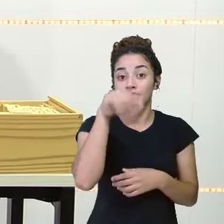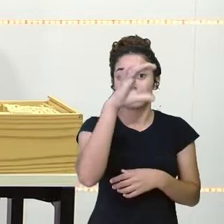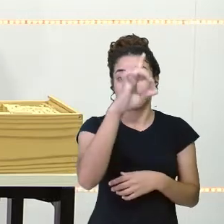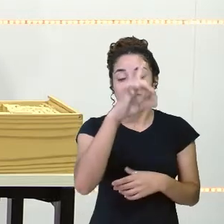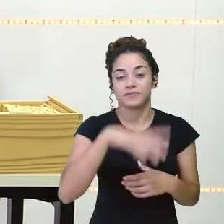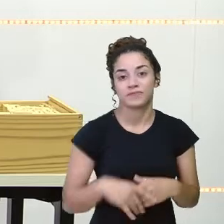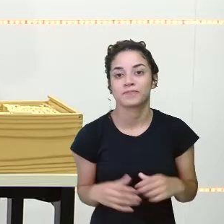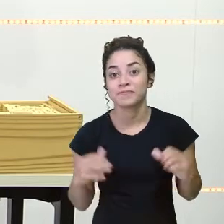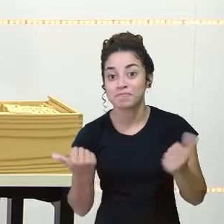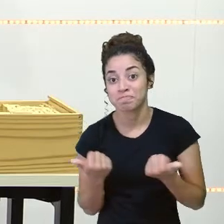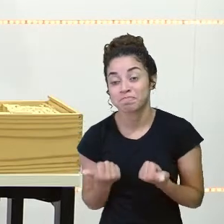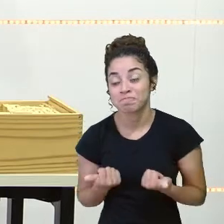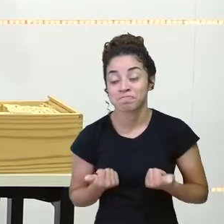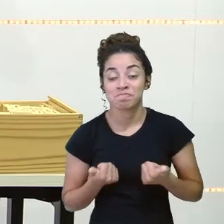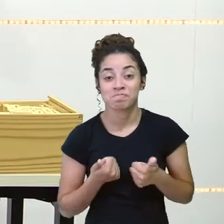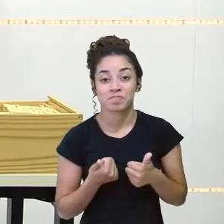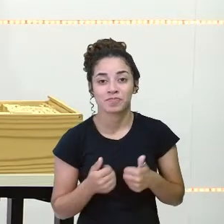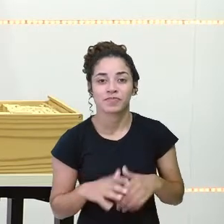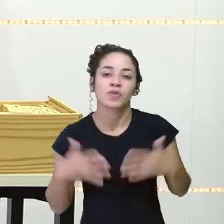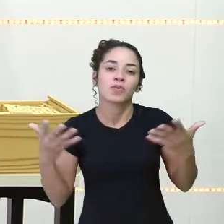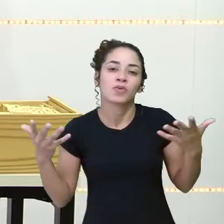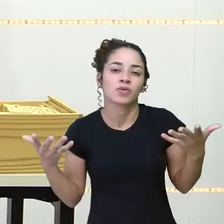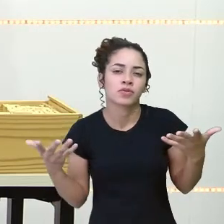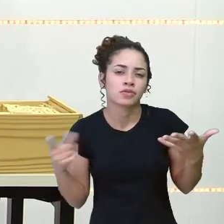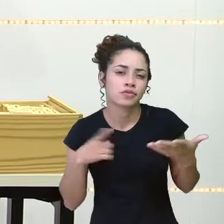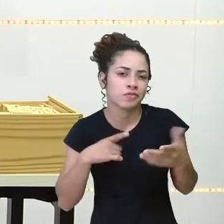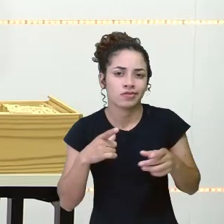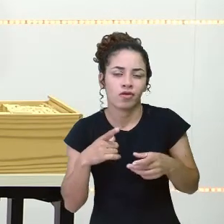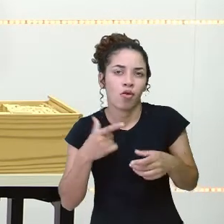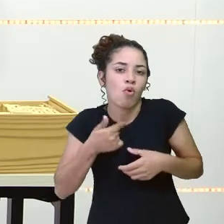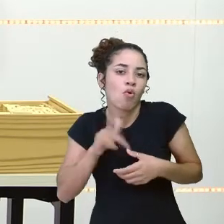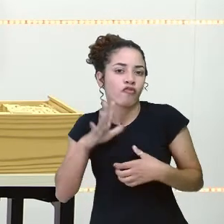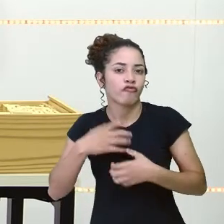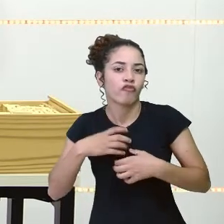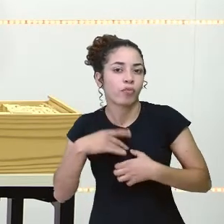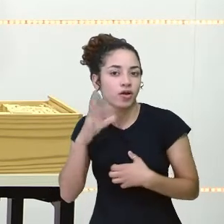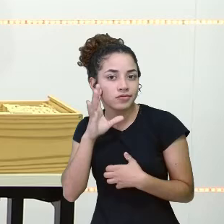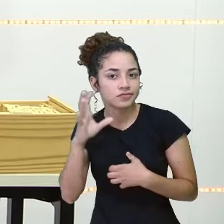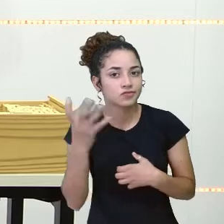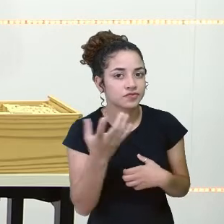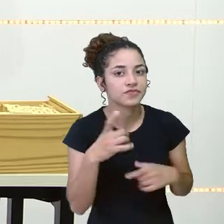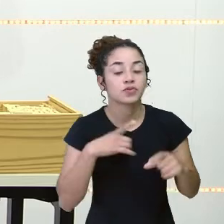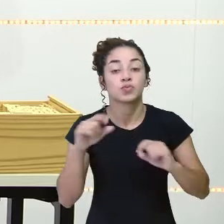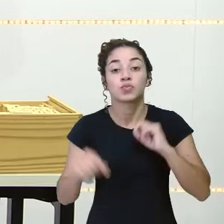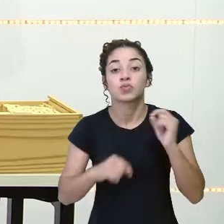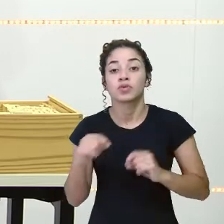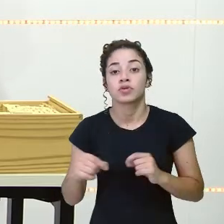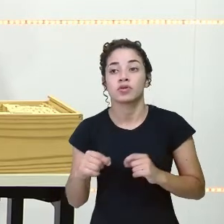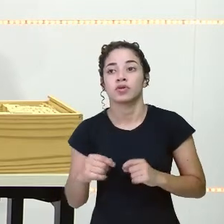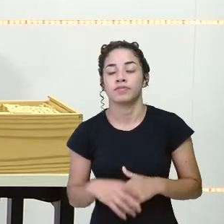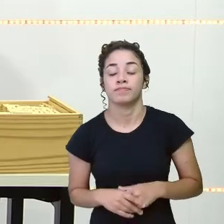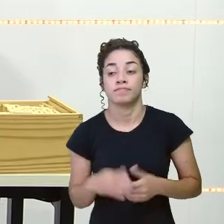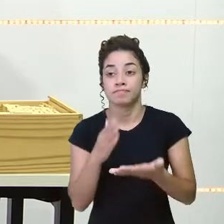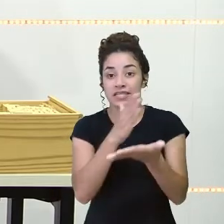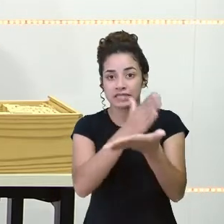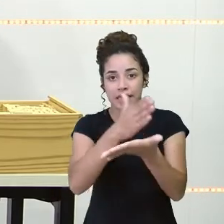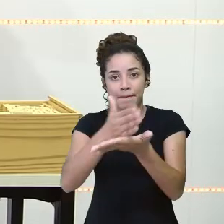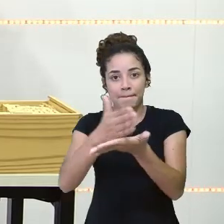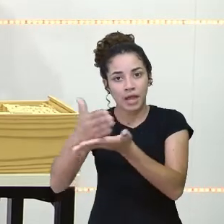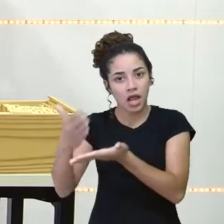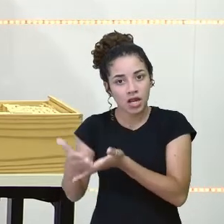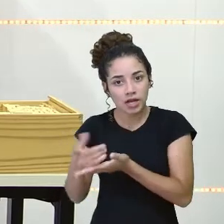certo? Então, por outra forma de resolução, nós temos por decomposição. A gente